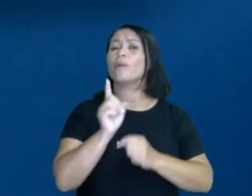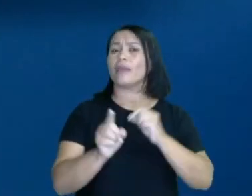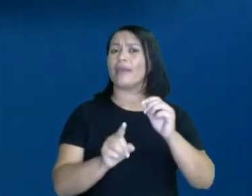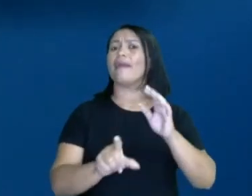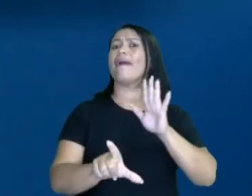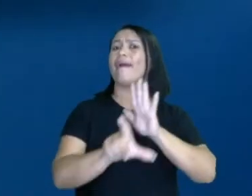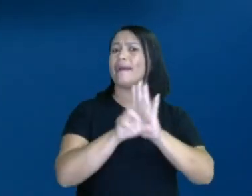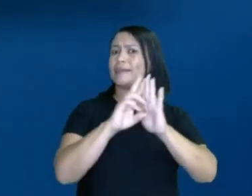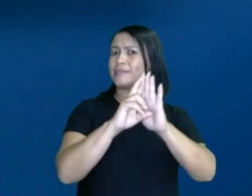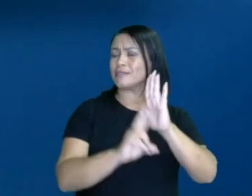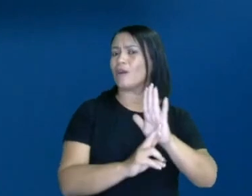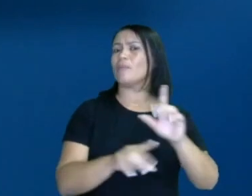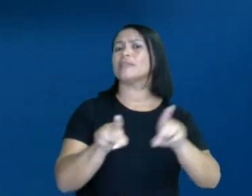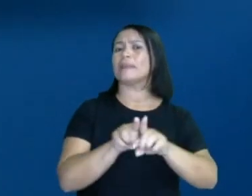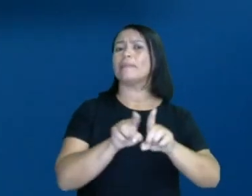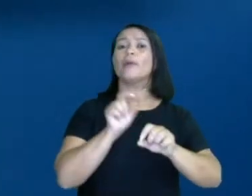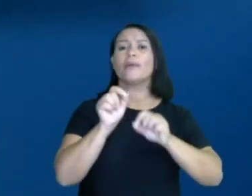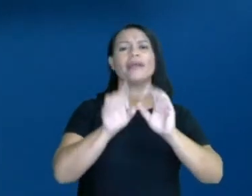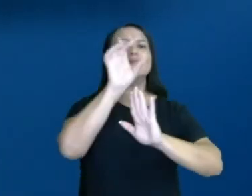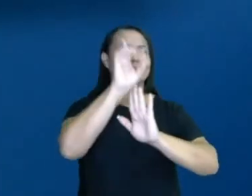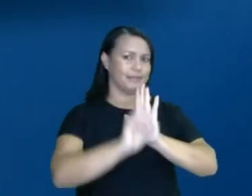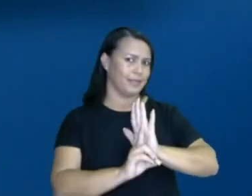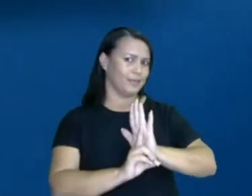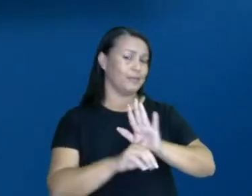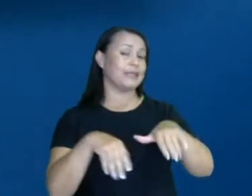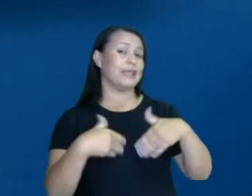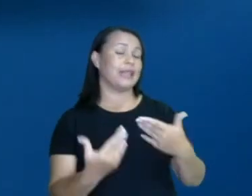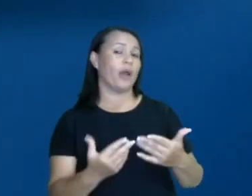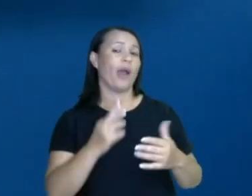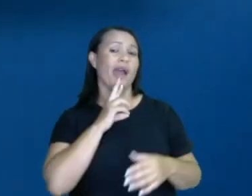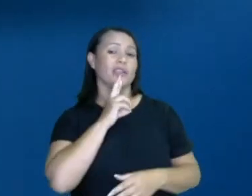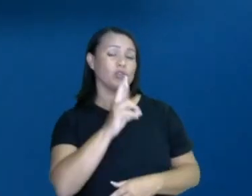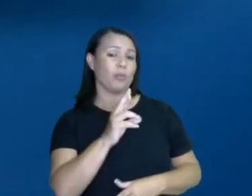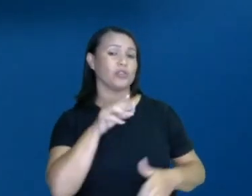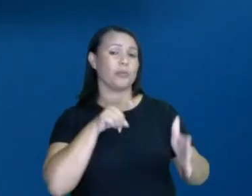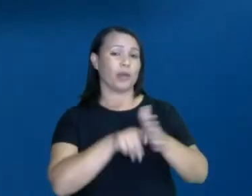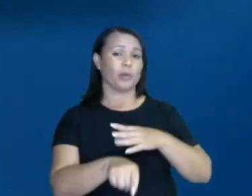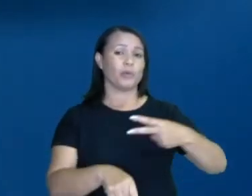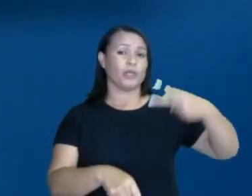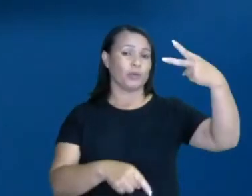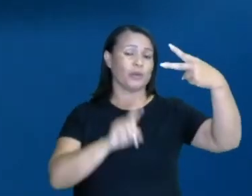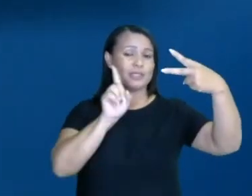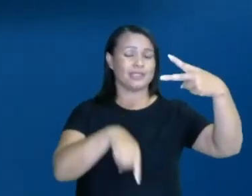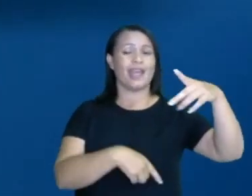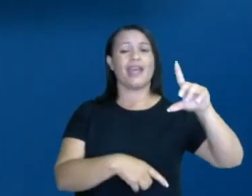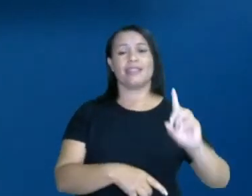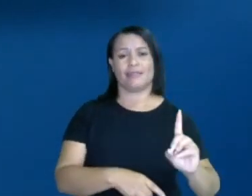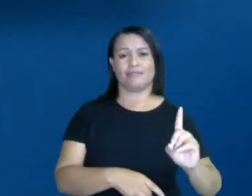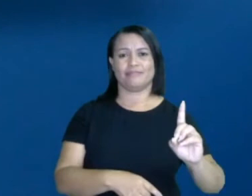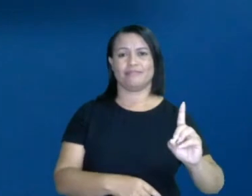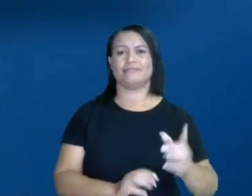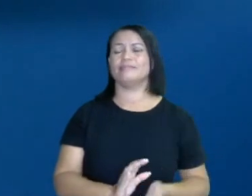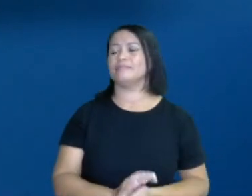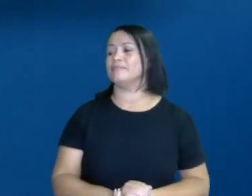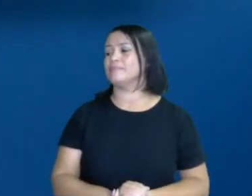regras e normas e também direitos. Então, a resposta da questão 2 é a letra D.